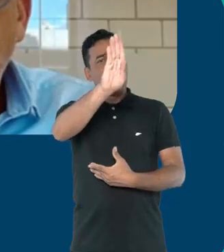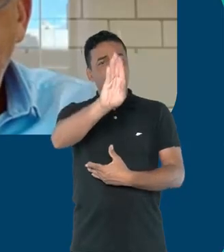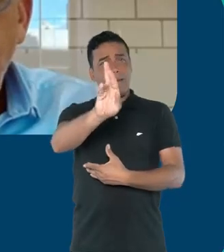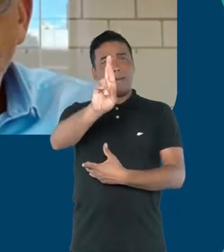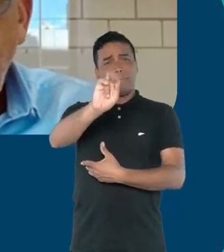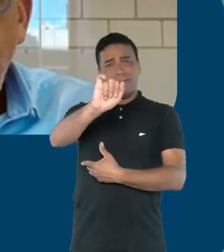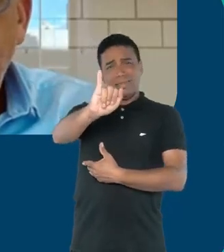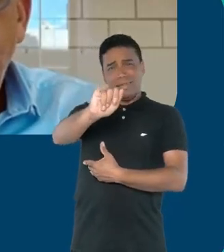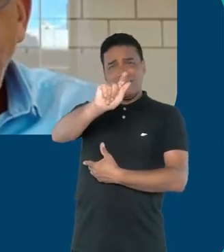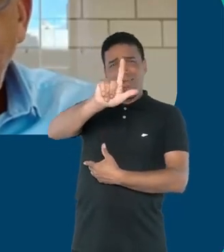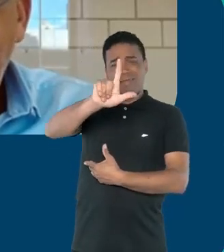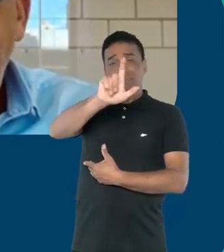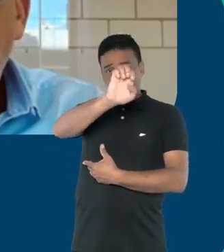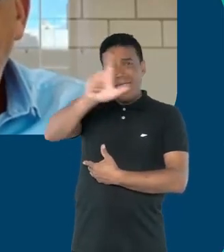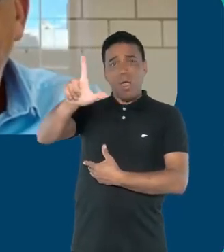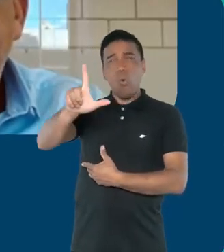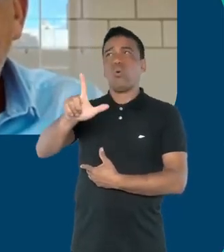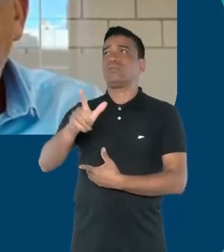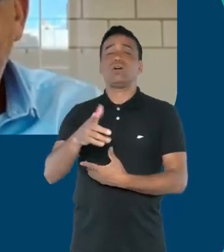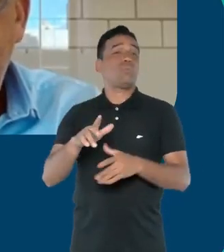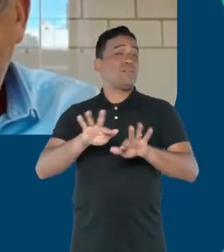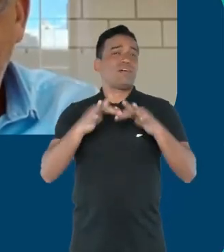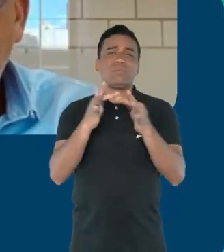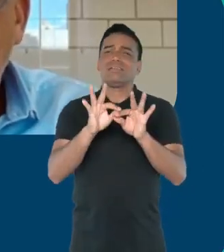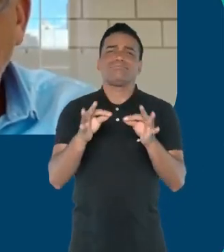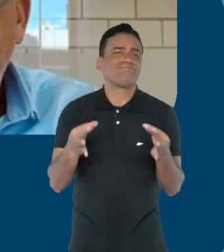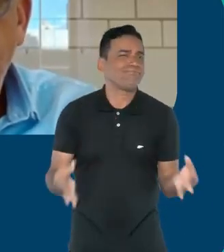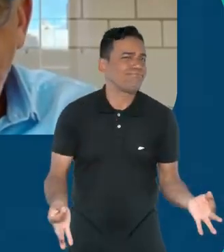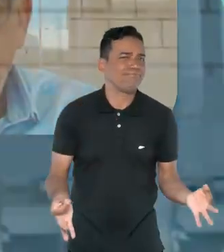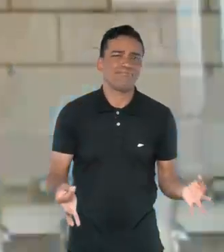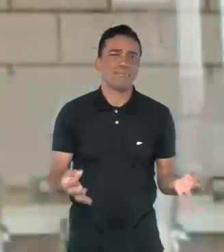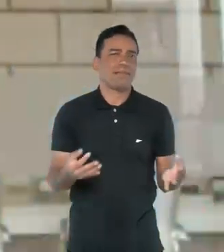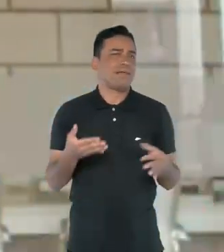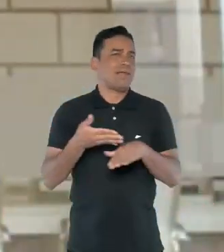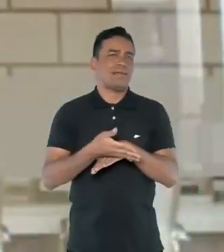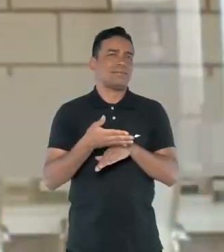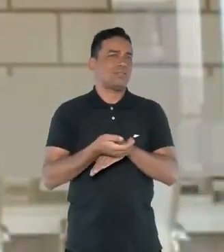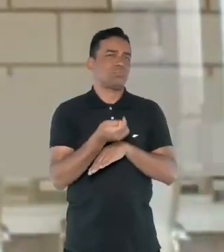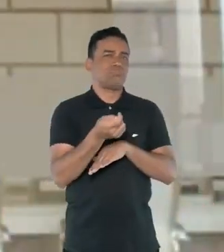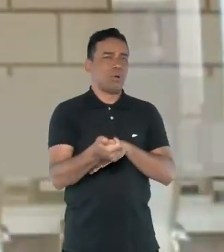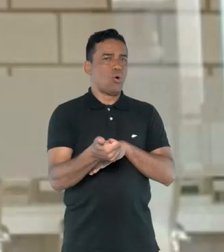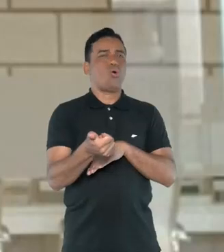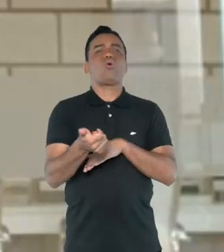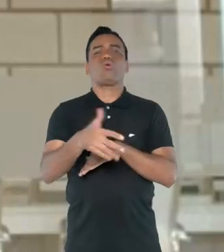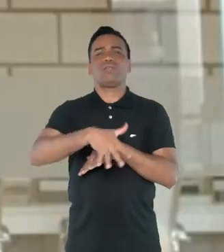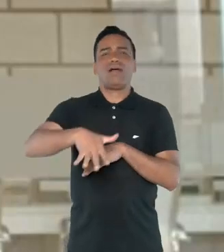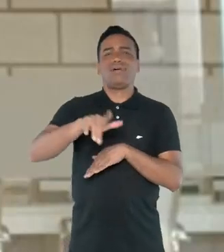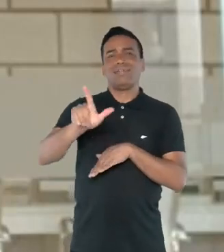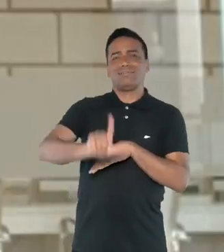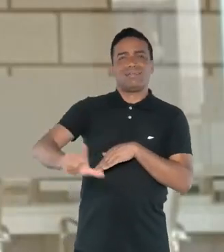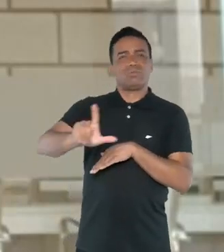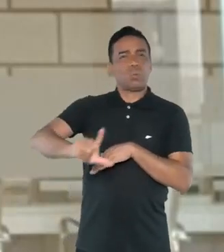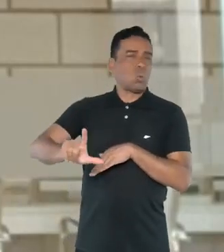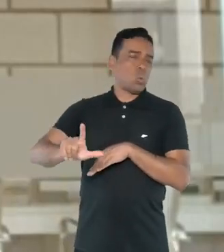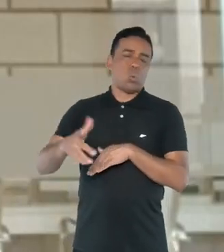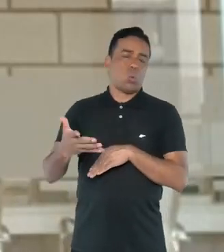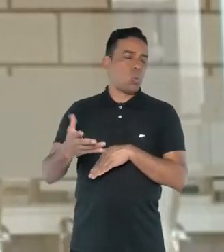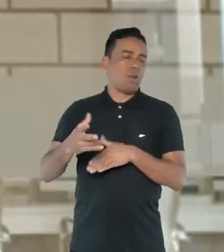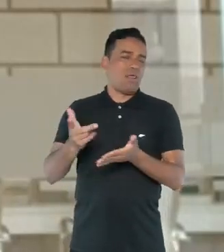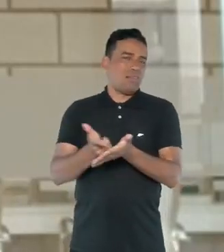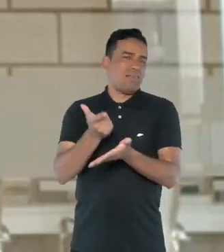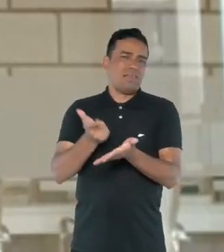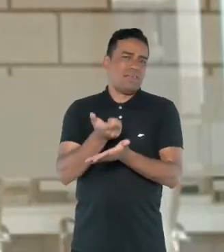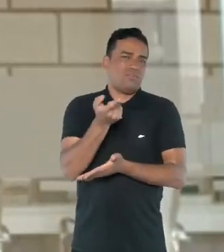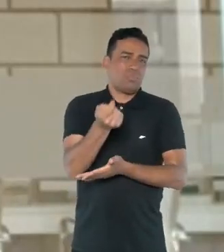interior muito humilde, que tinha pouquíssimo acesso aos livros. Mas eu me lembro, ainda muito